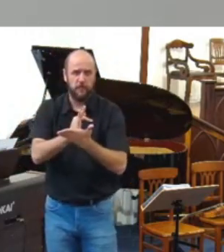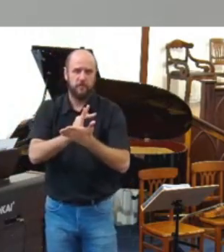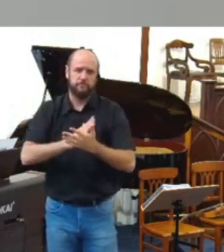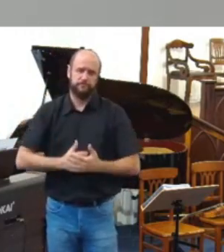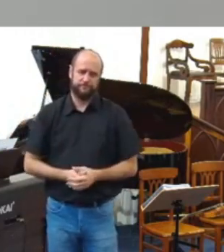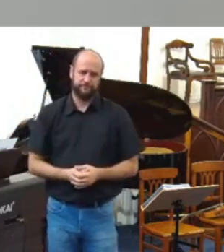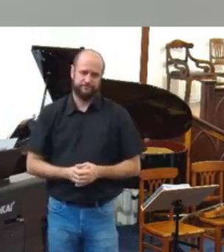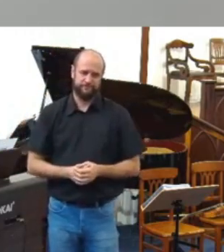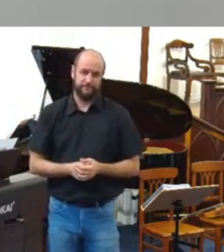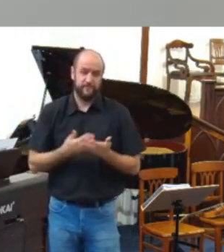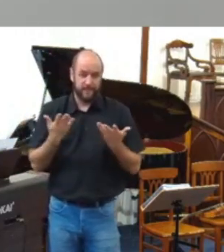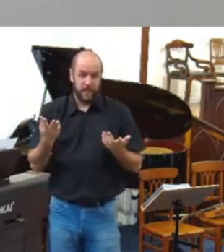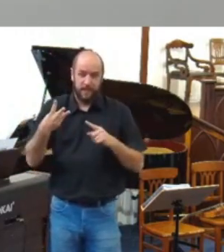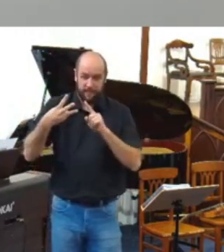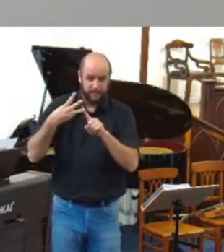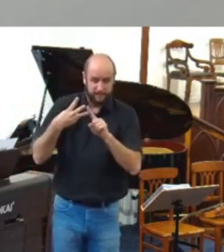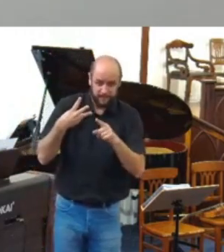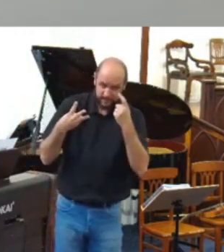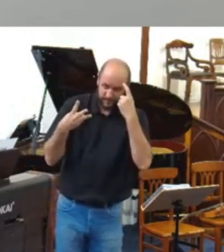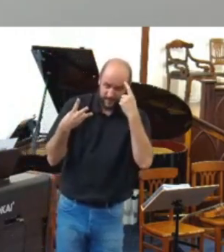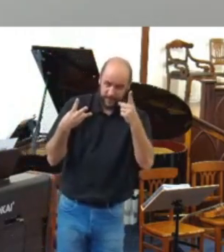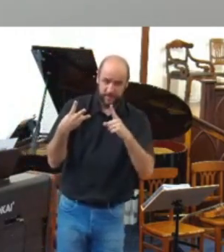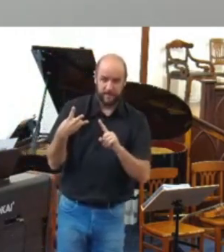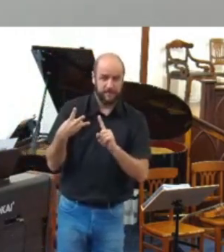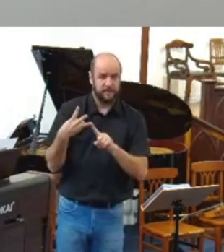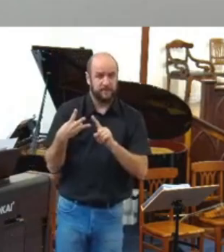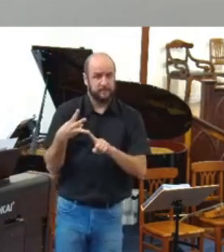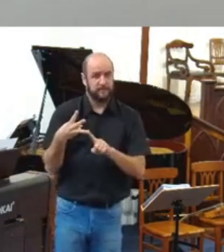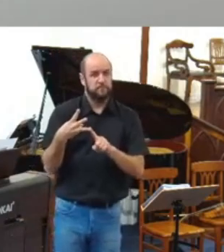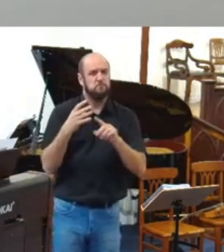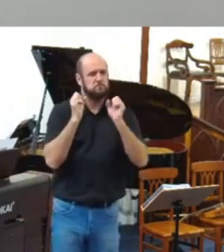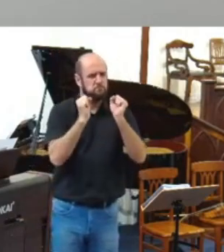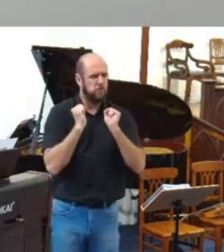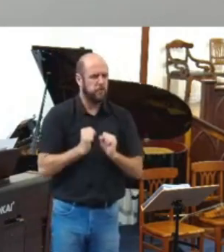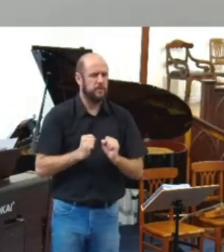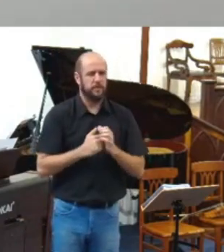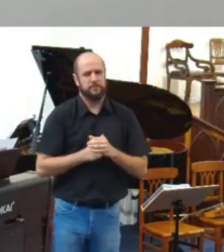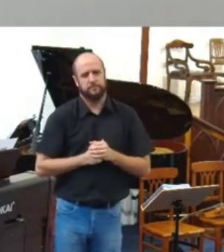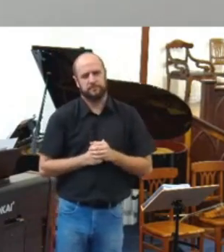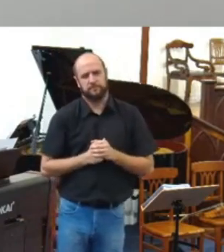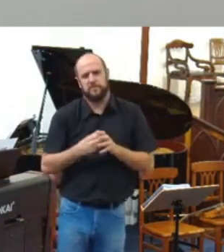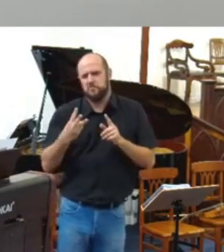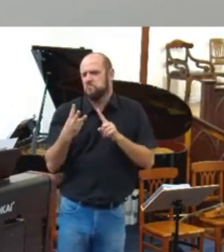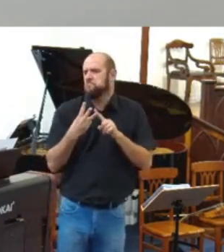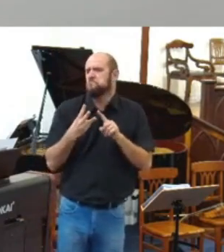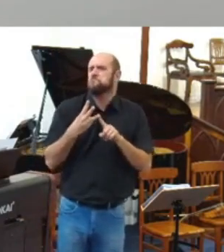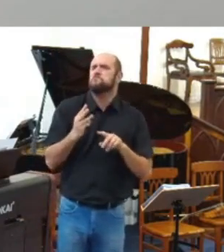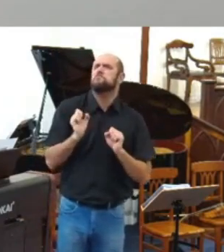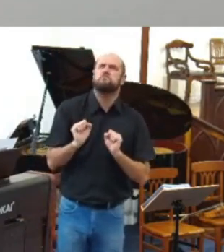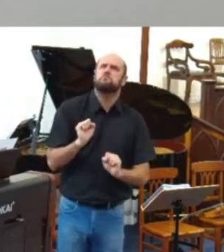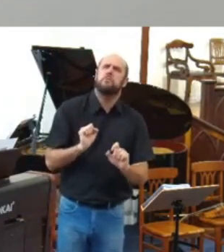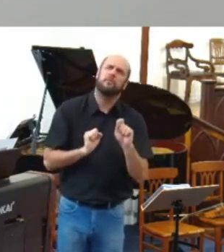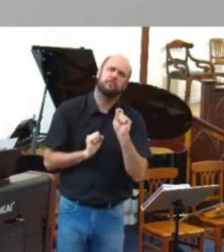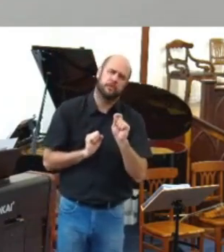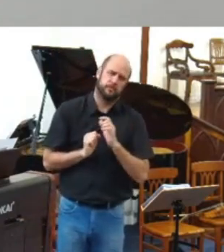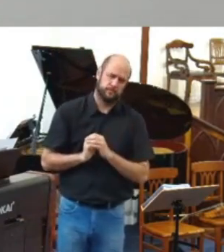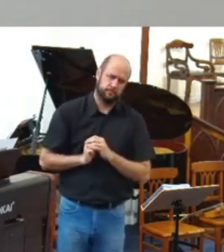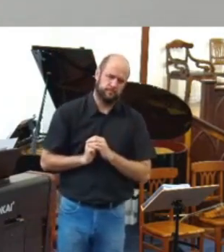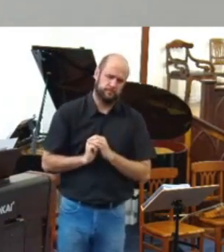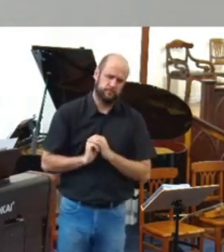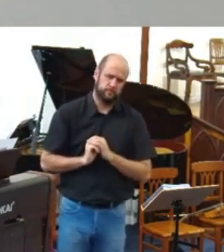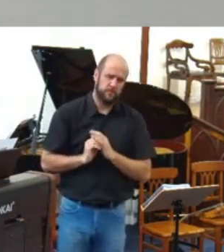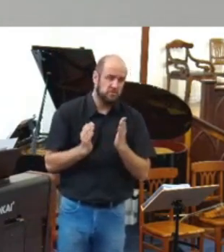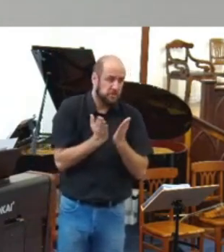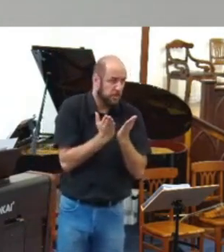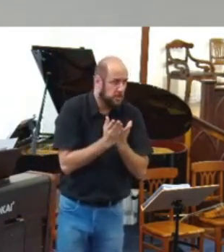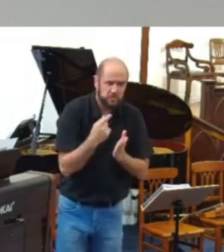recebeu. Isso nos leva à terceira ideia, e a terceira ideia é sobre poder. Que poder será que é esse, né? Será que